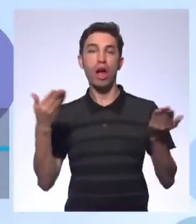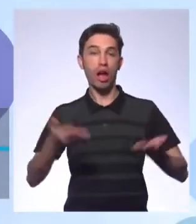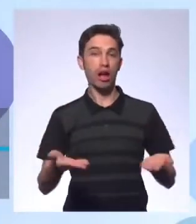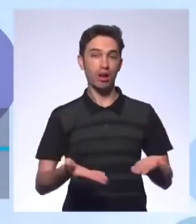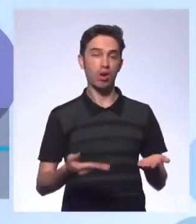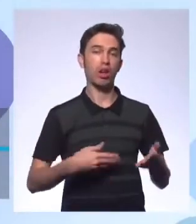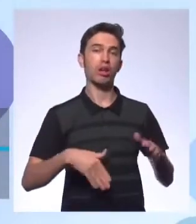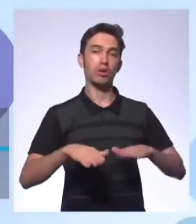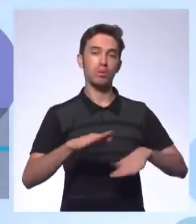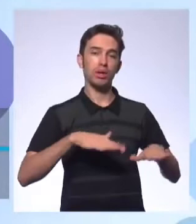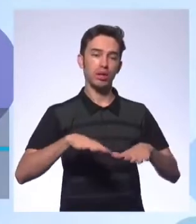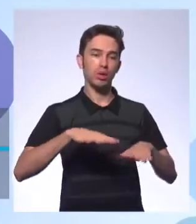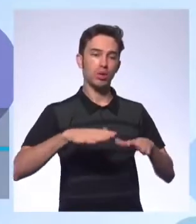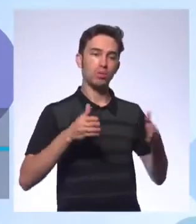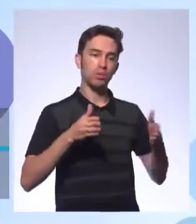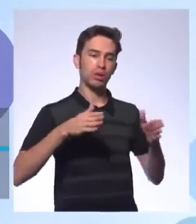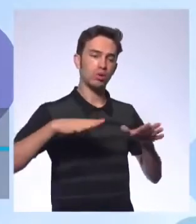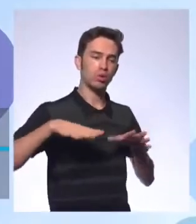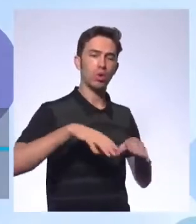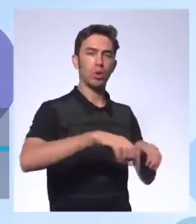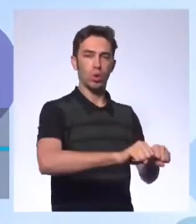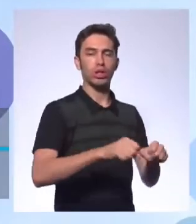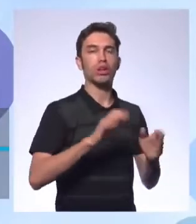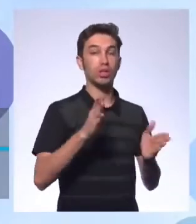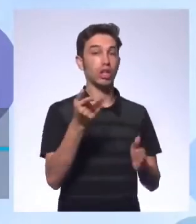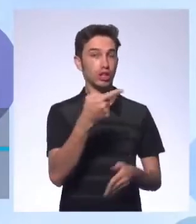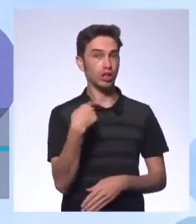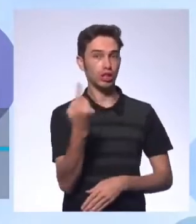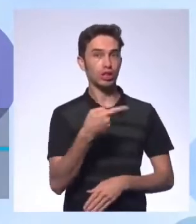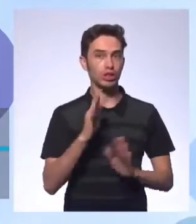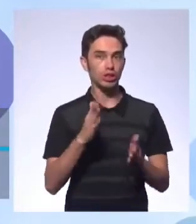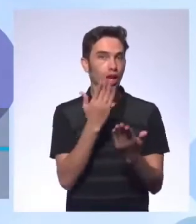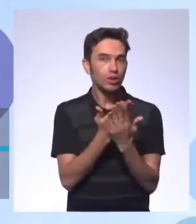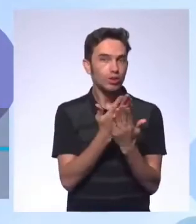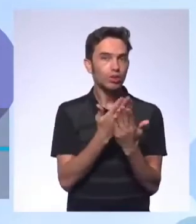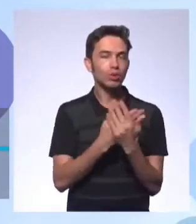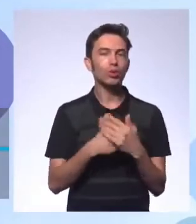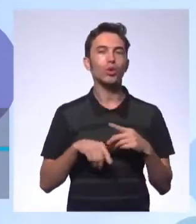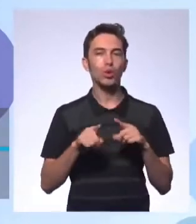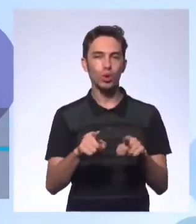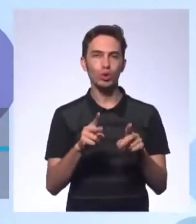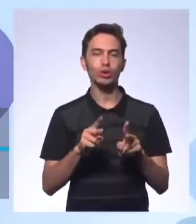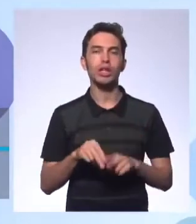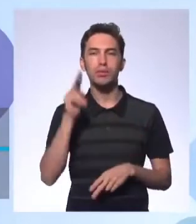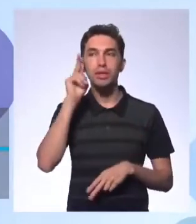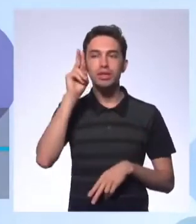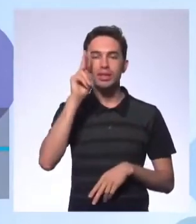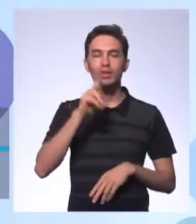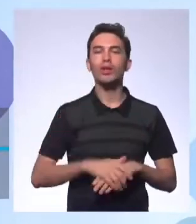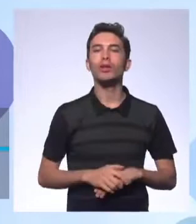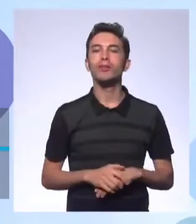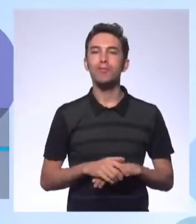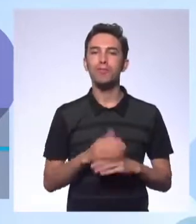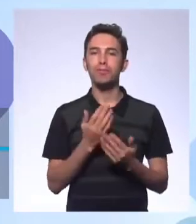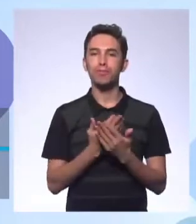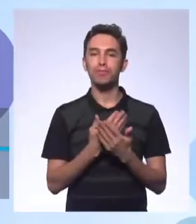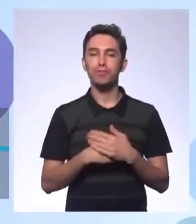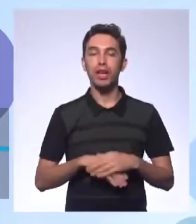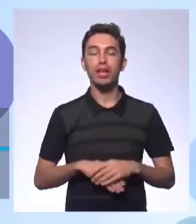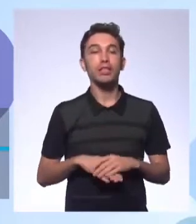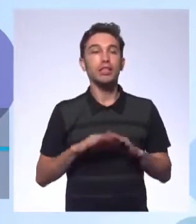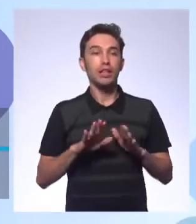do período colonial que nós estudamos sempre aí nas aulas de história. Então,